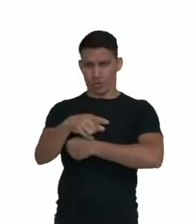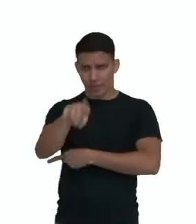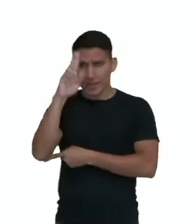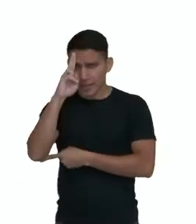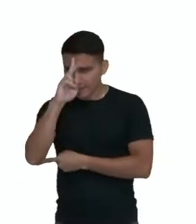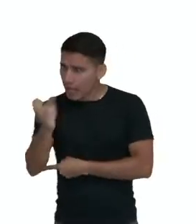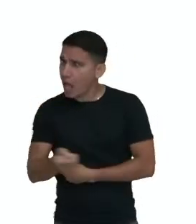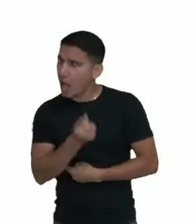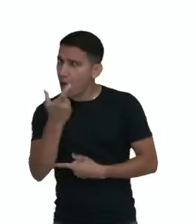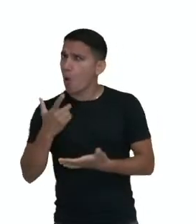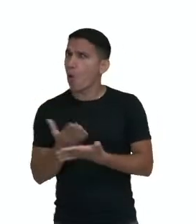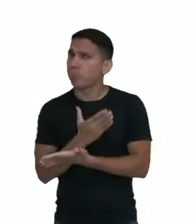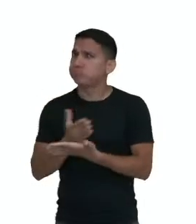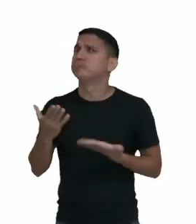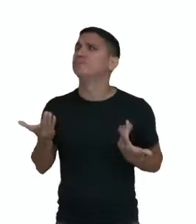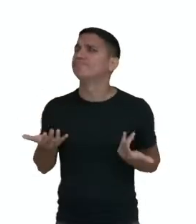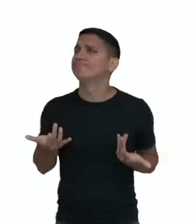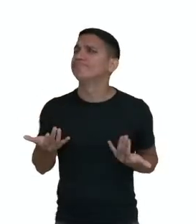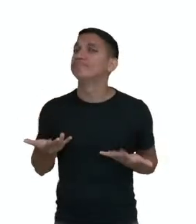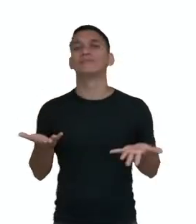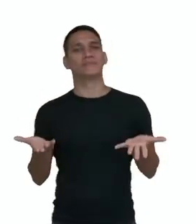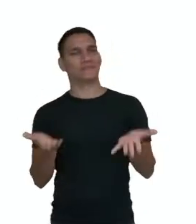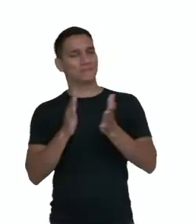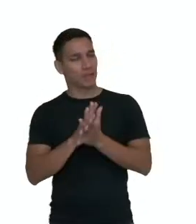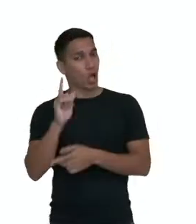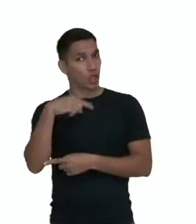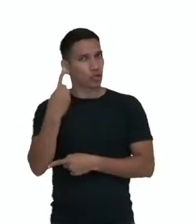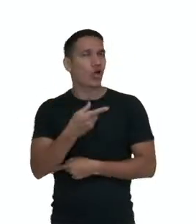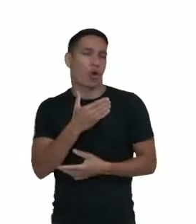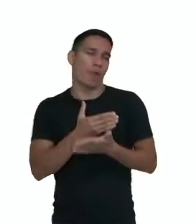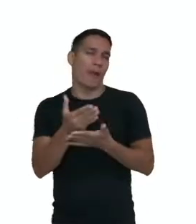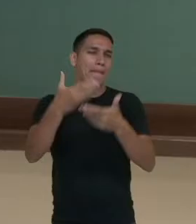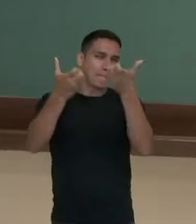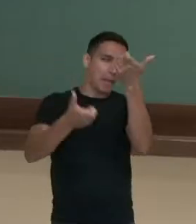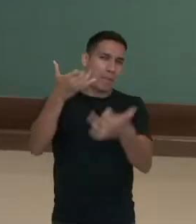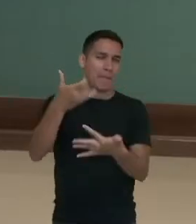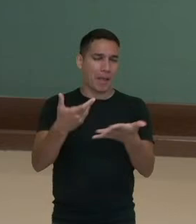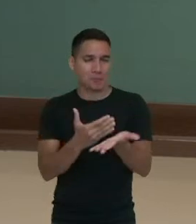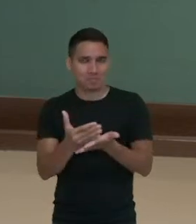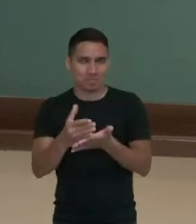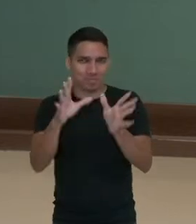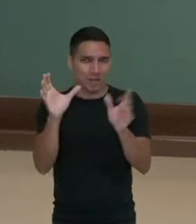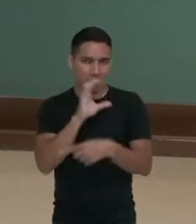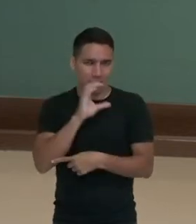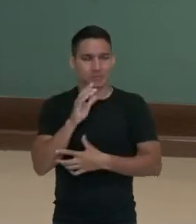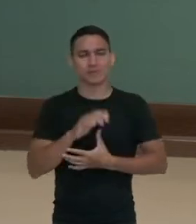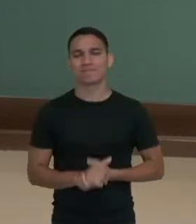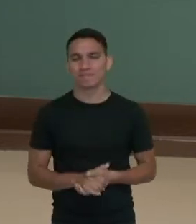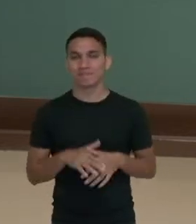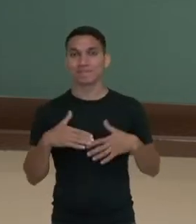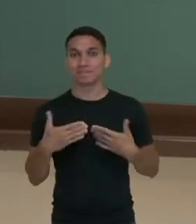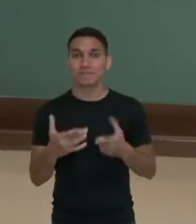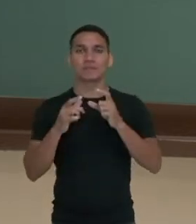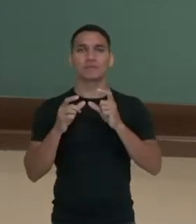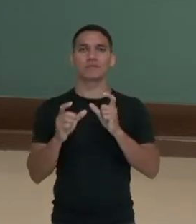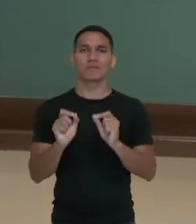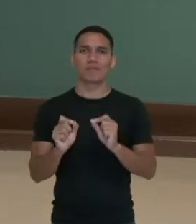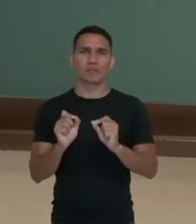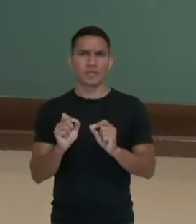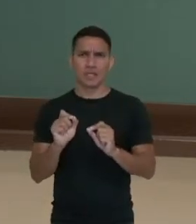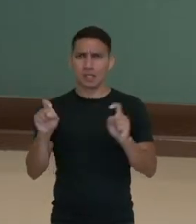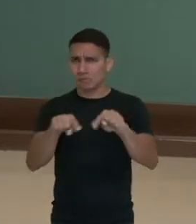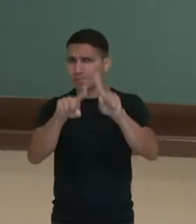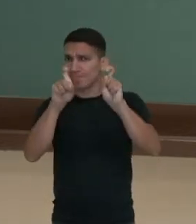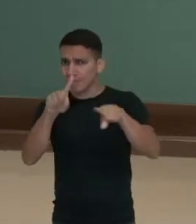lembra algumas delas, pelo menos? Bom, vamos comentar então aqui brevemente. Será que é